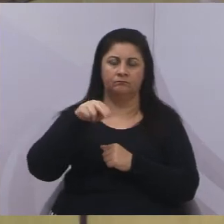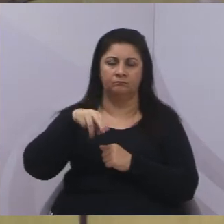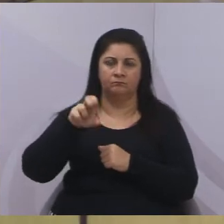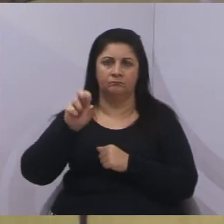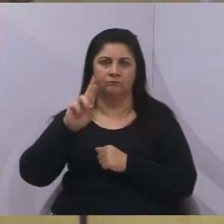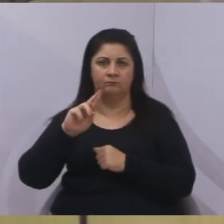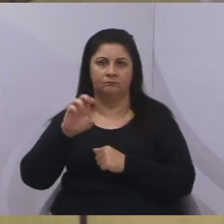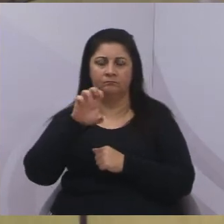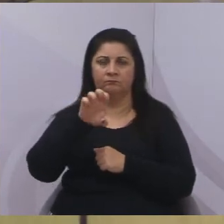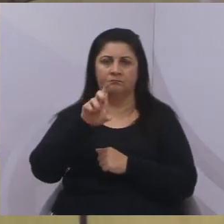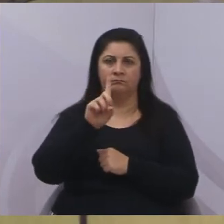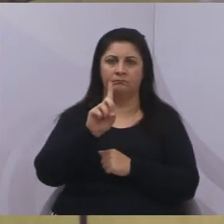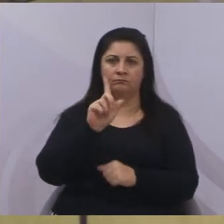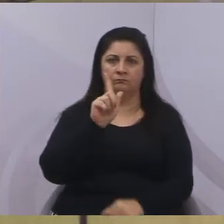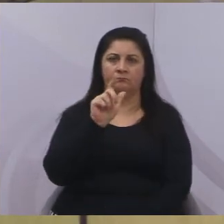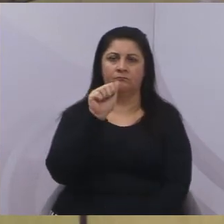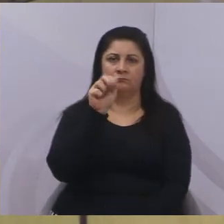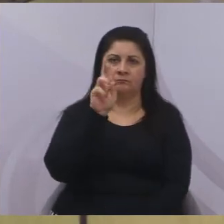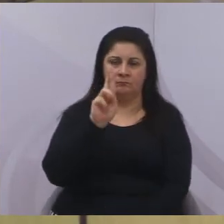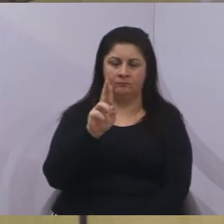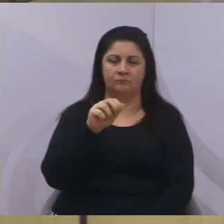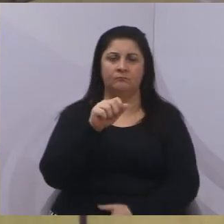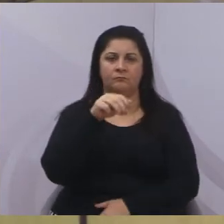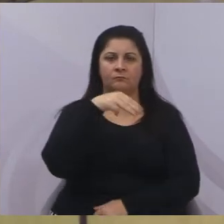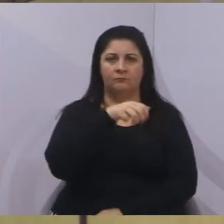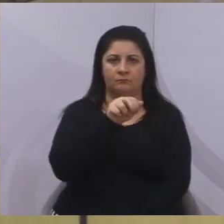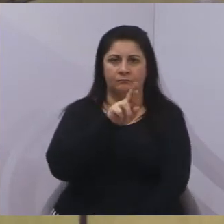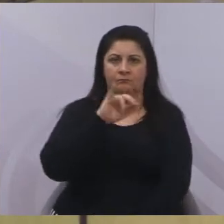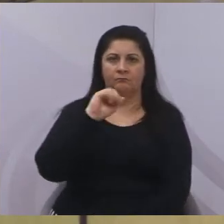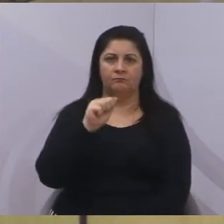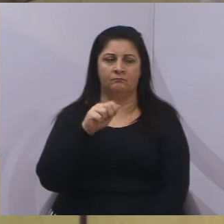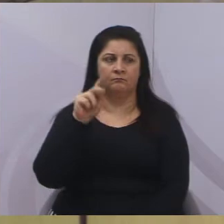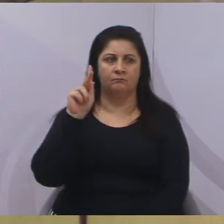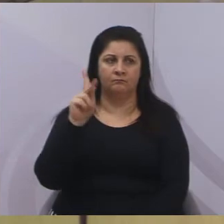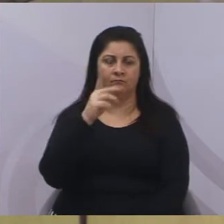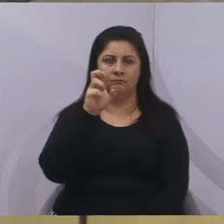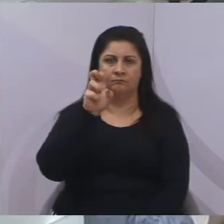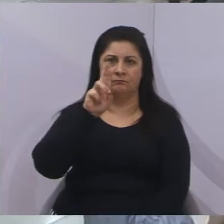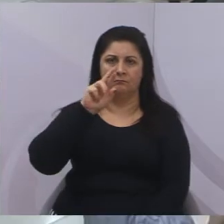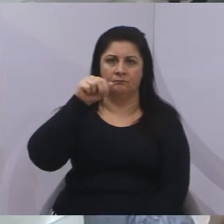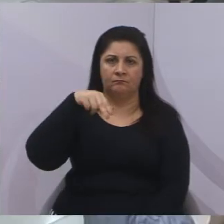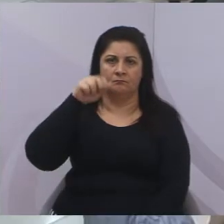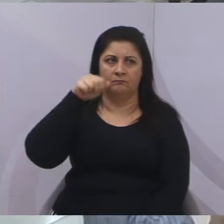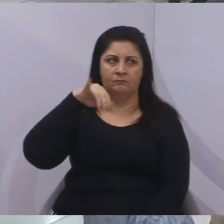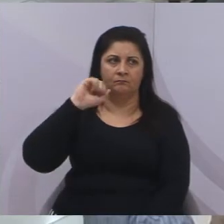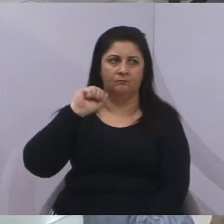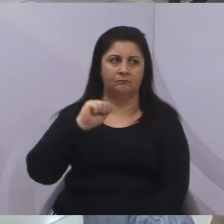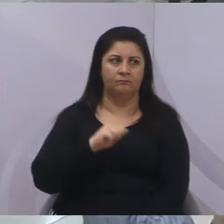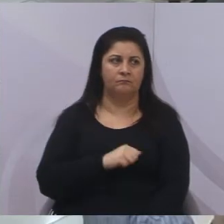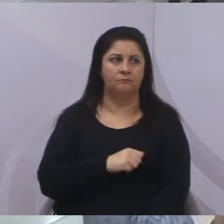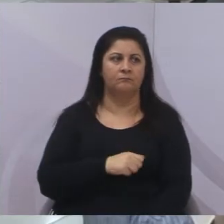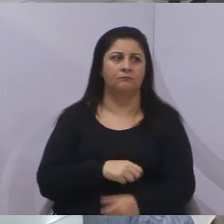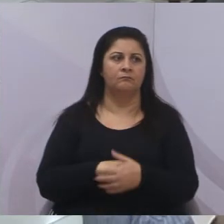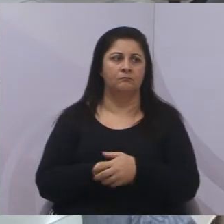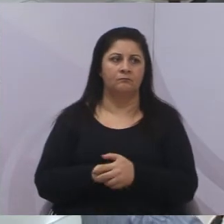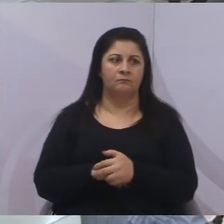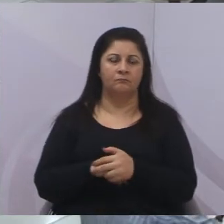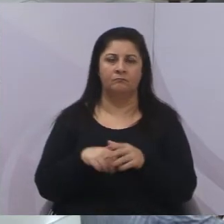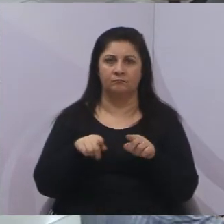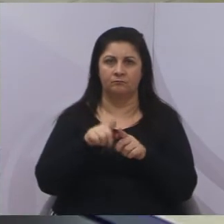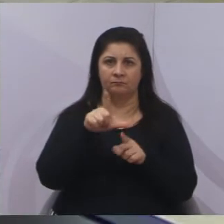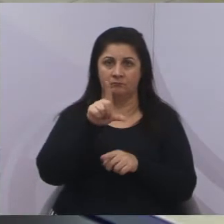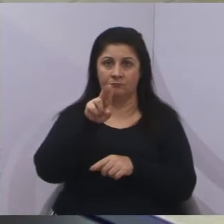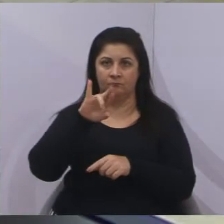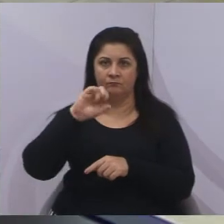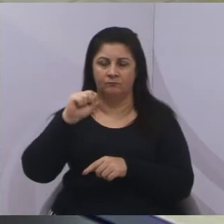vereador Edgar, a vereadora Maria Amélia e o vereador Hernani. A quem está assistindo aqui